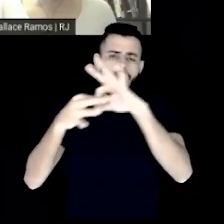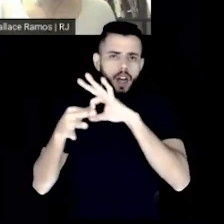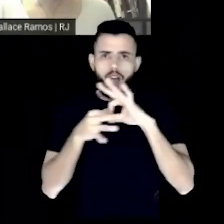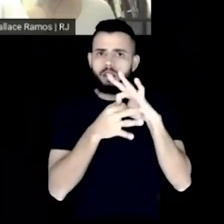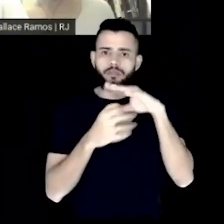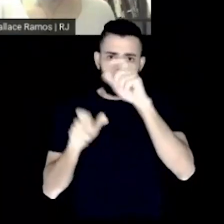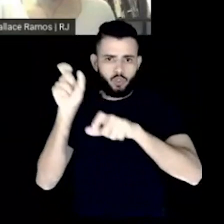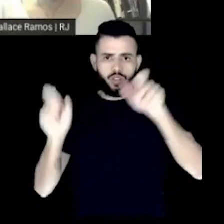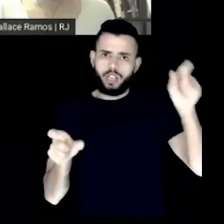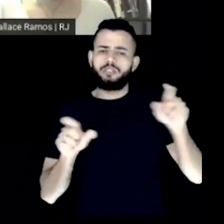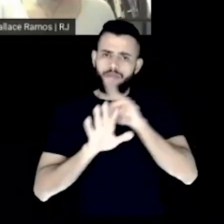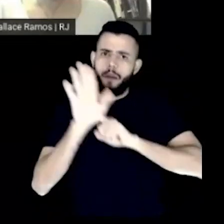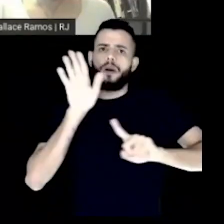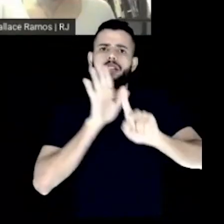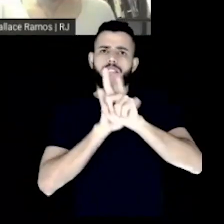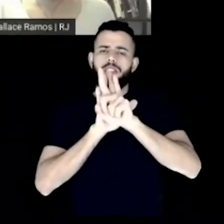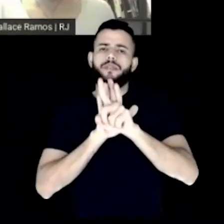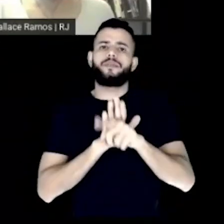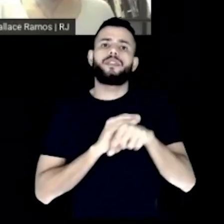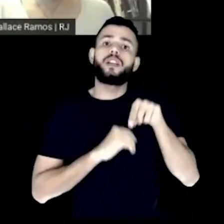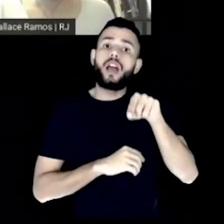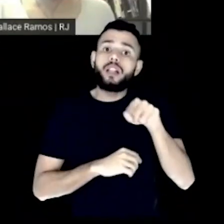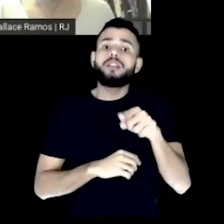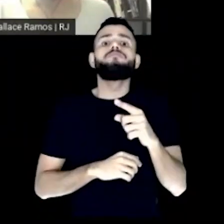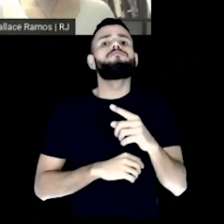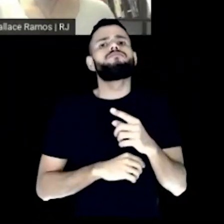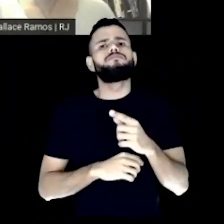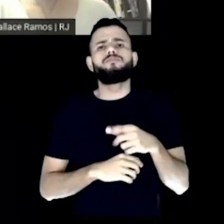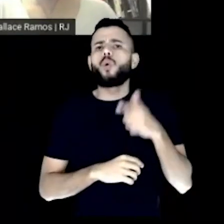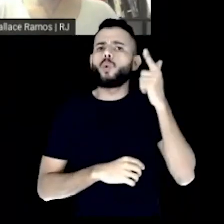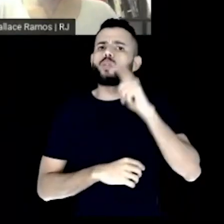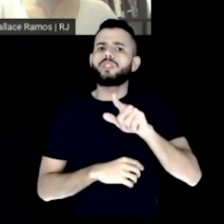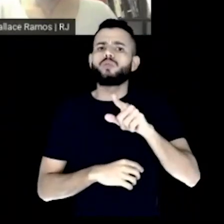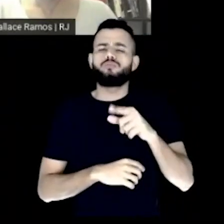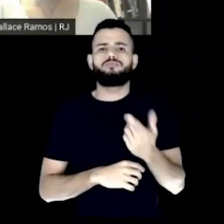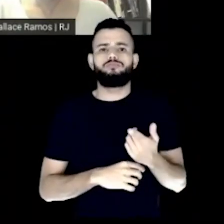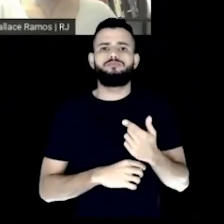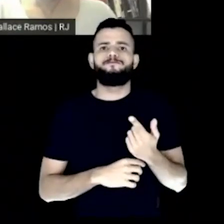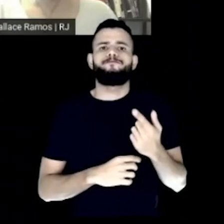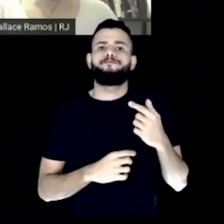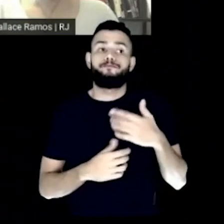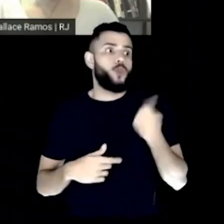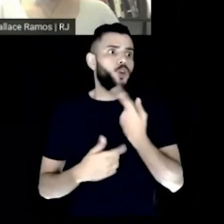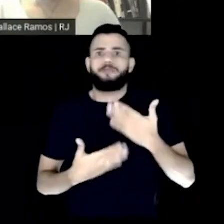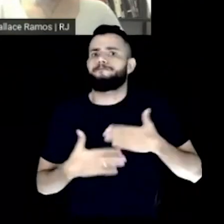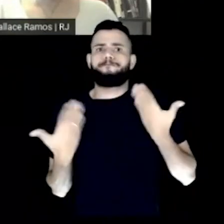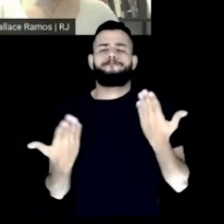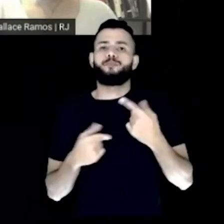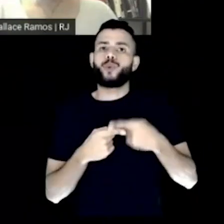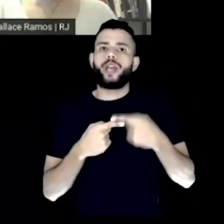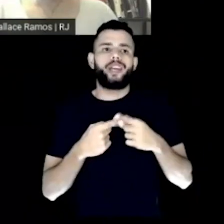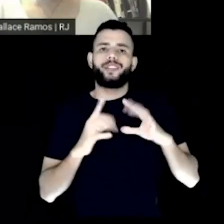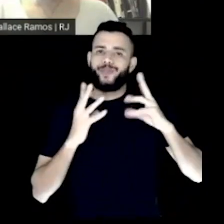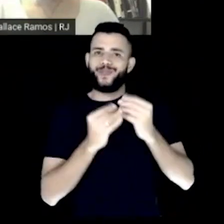esses personagens vão se conhecer. E então, e ela foi até o fim com isso, foi até surpreendente pra gente. Que